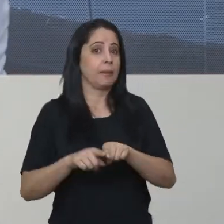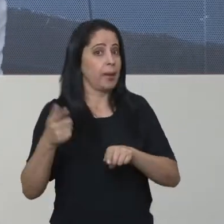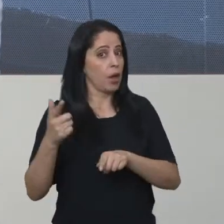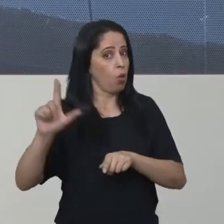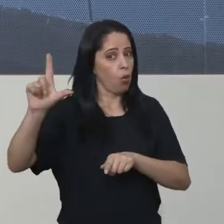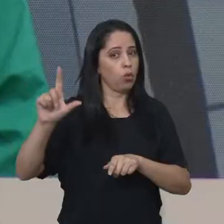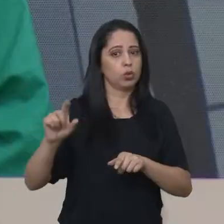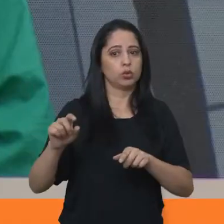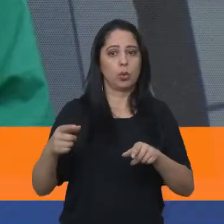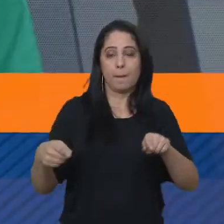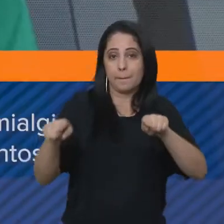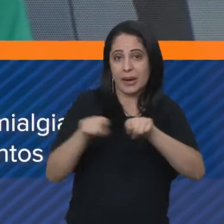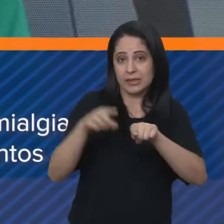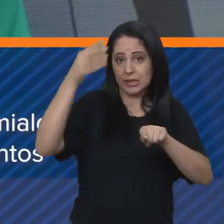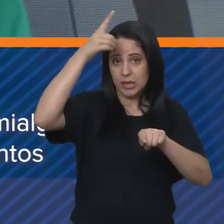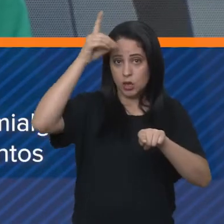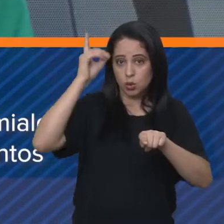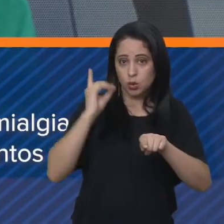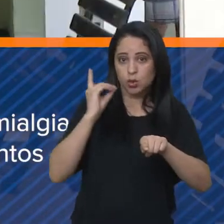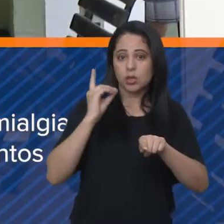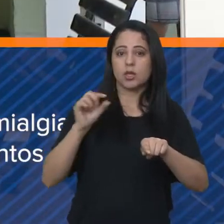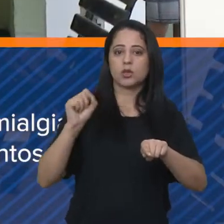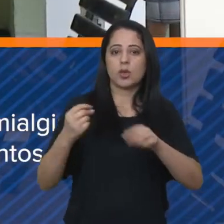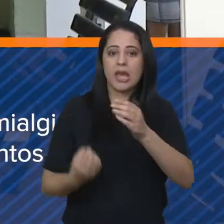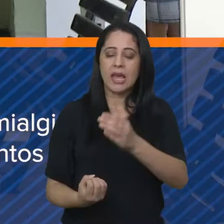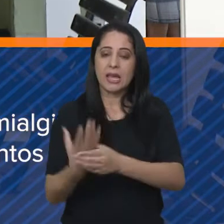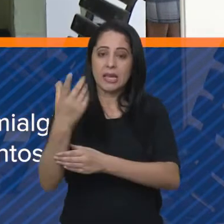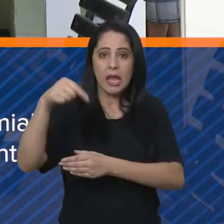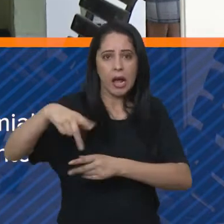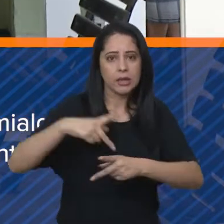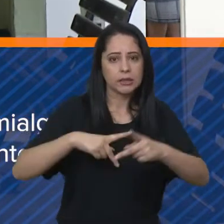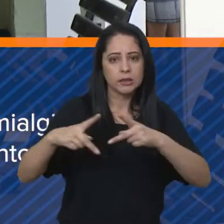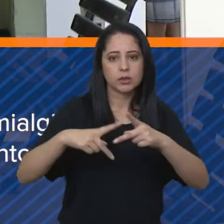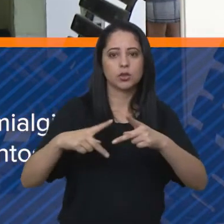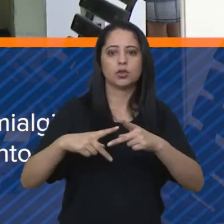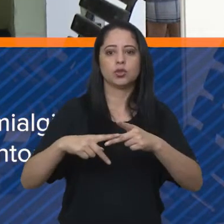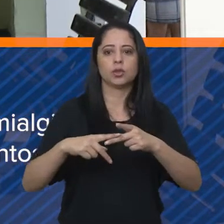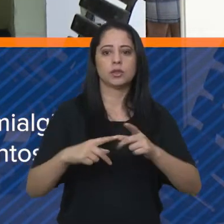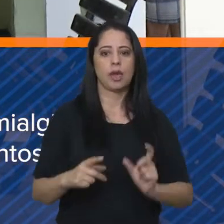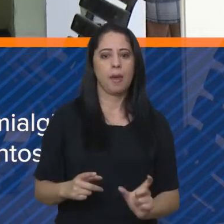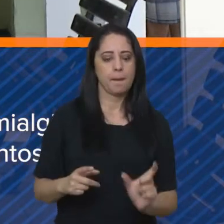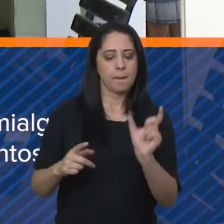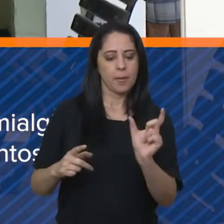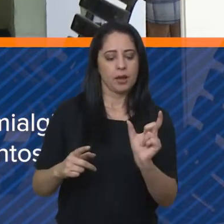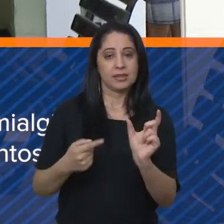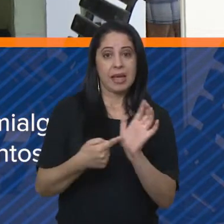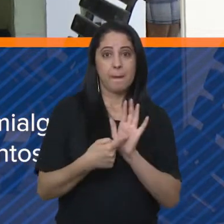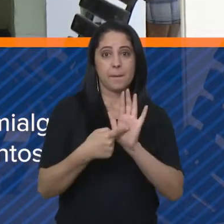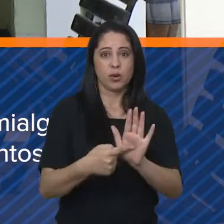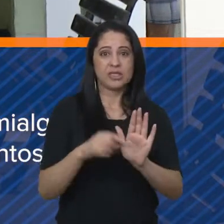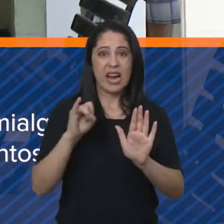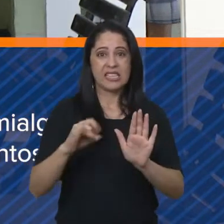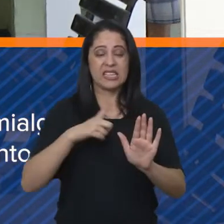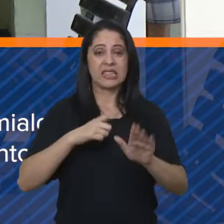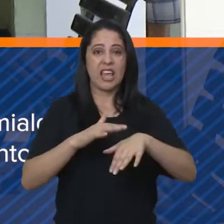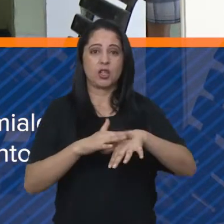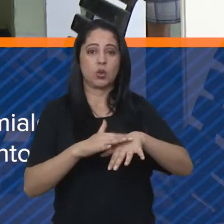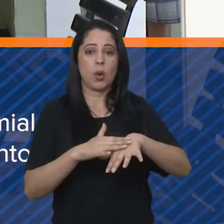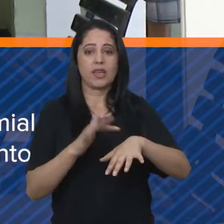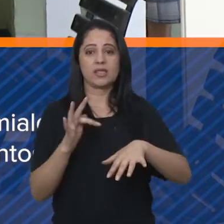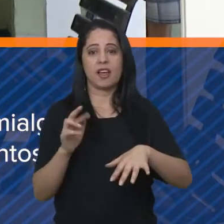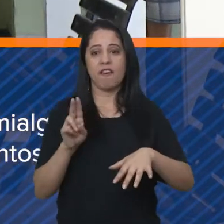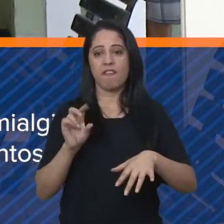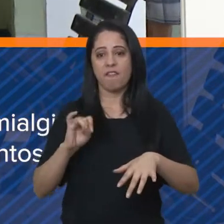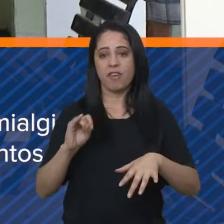em parceria com a vereadora Dulce Rita, prevê criar em São José a carteira de identificação da pessoa com